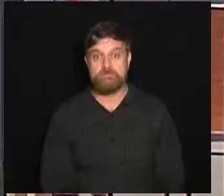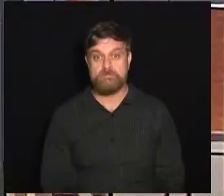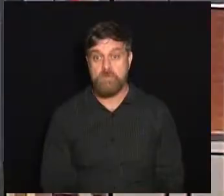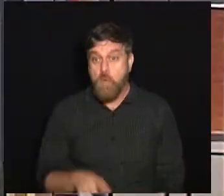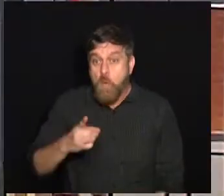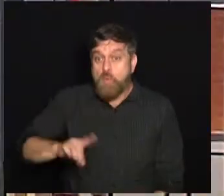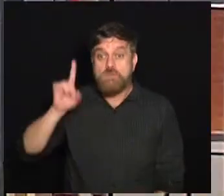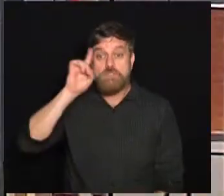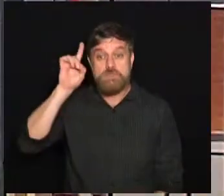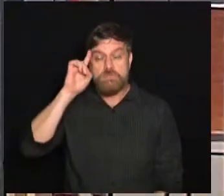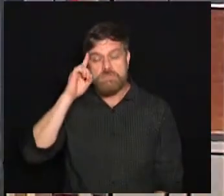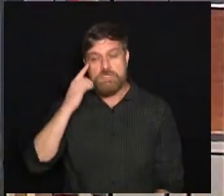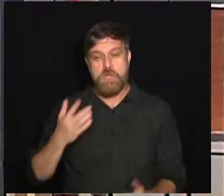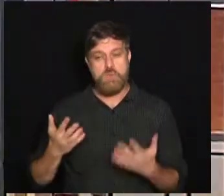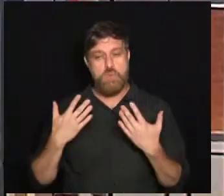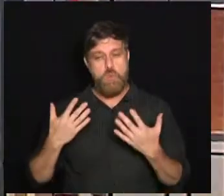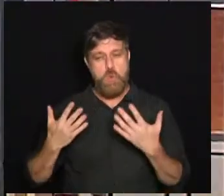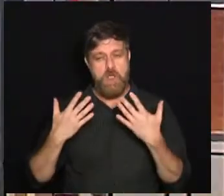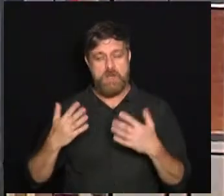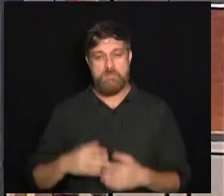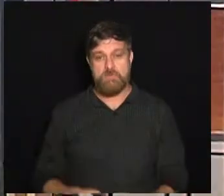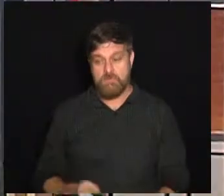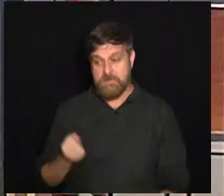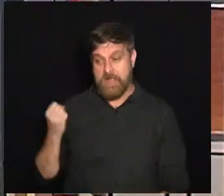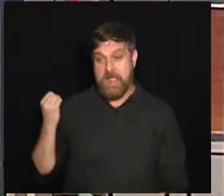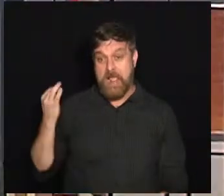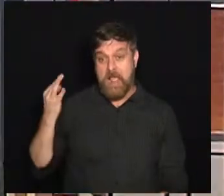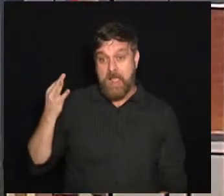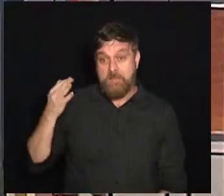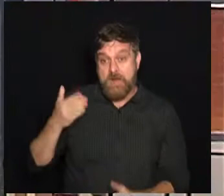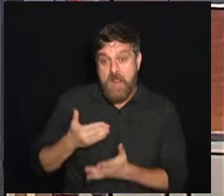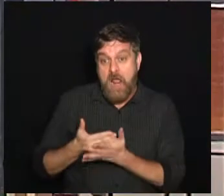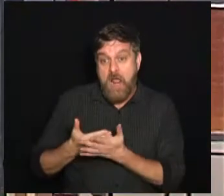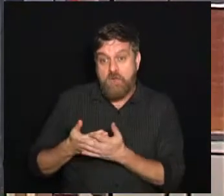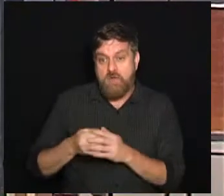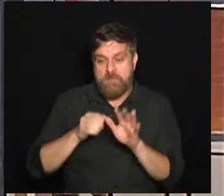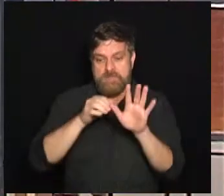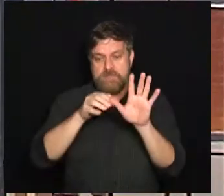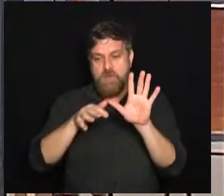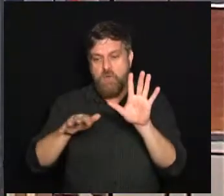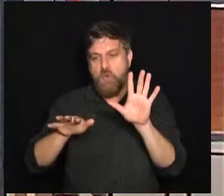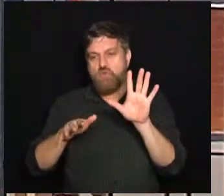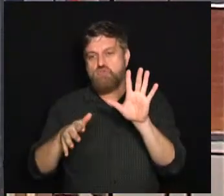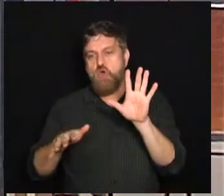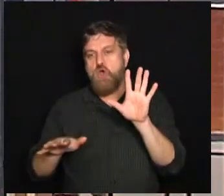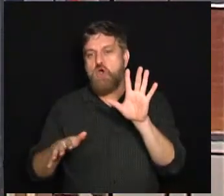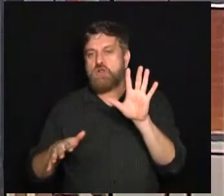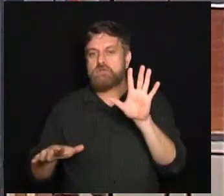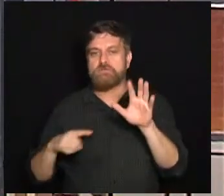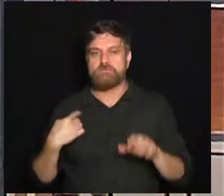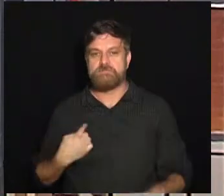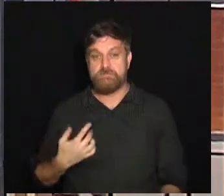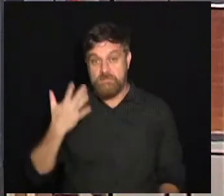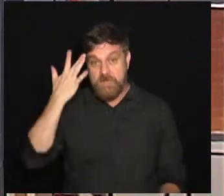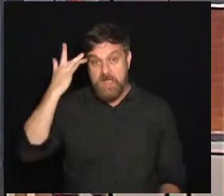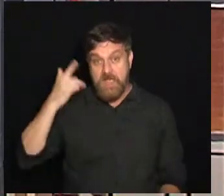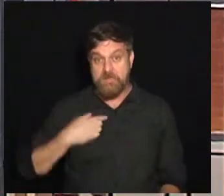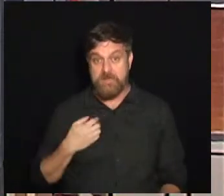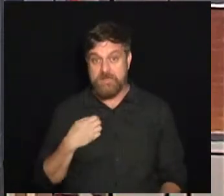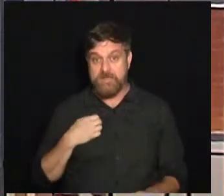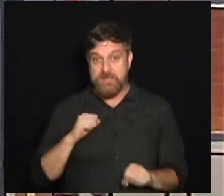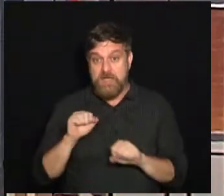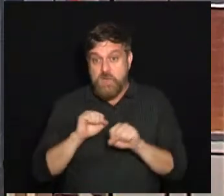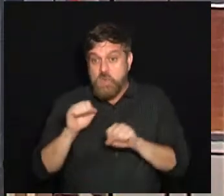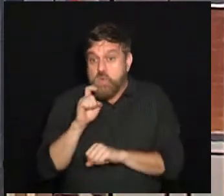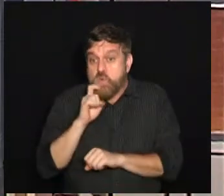Último dia de verão, nesta madrugada começa o outono. E amanhã, uma frente fria já começa